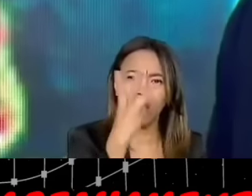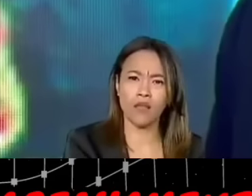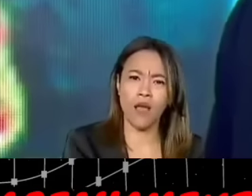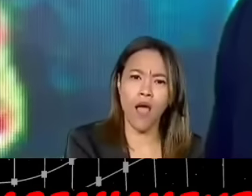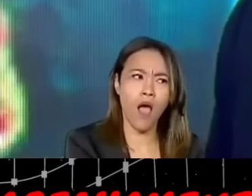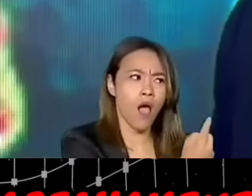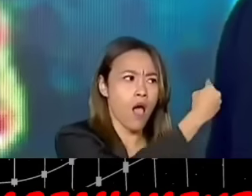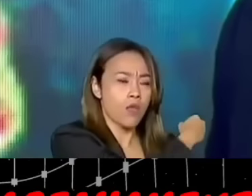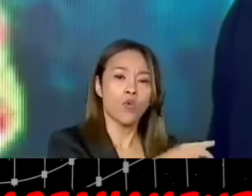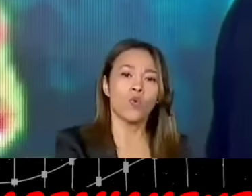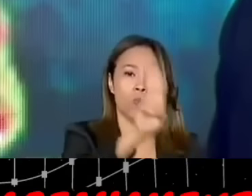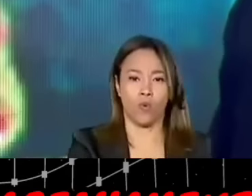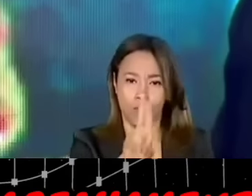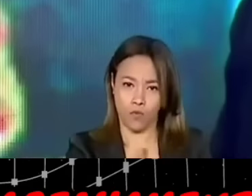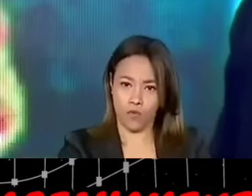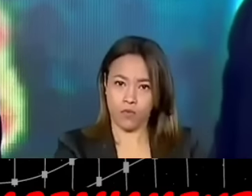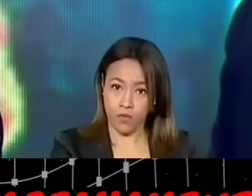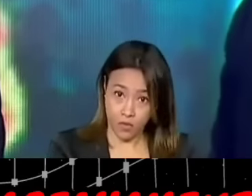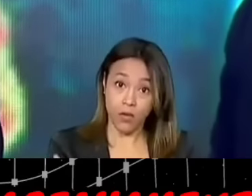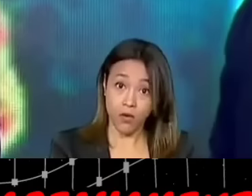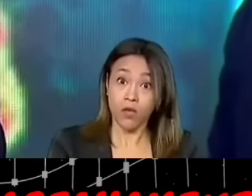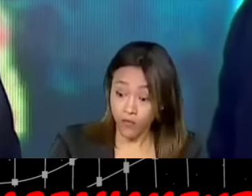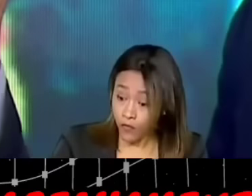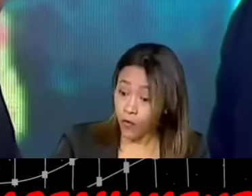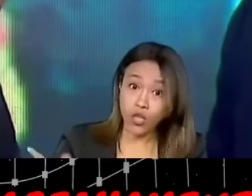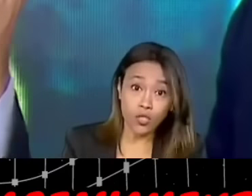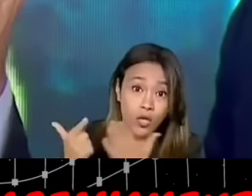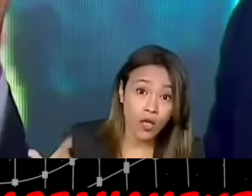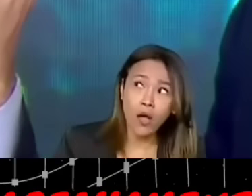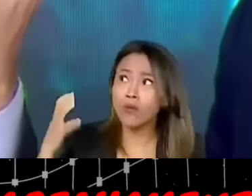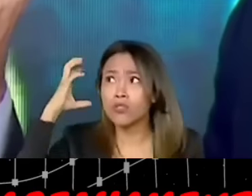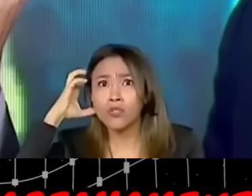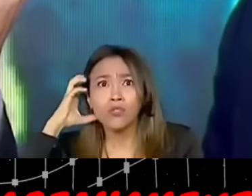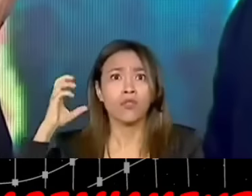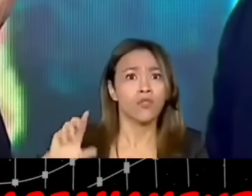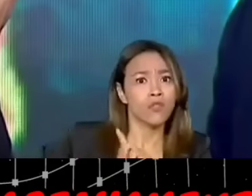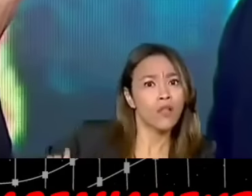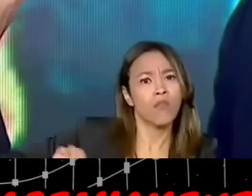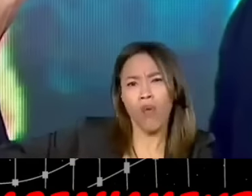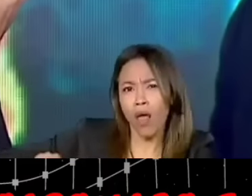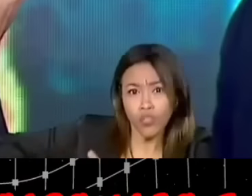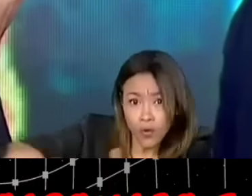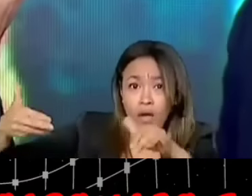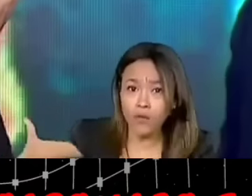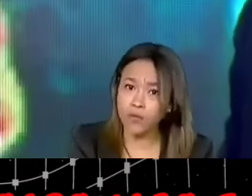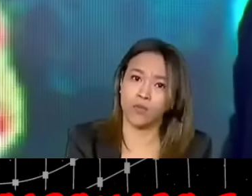sobre o uso de um equipamento. E foi a imprensa, um dos veículos, ou todos os veículos, que divulgaram